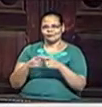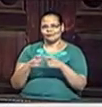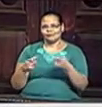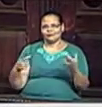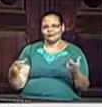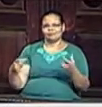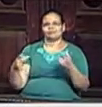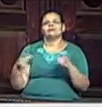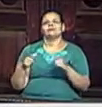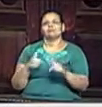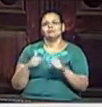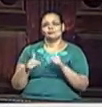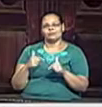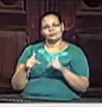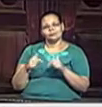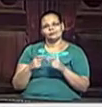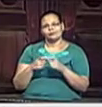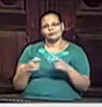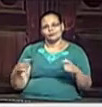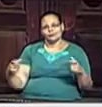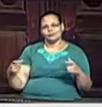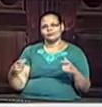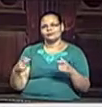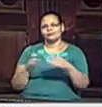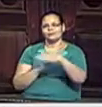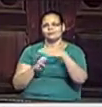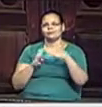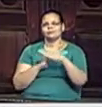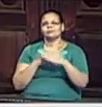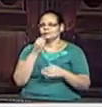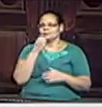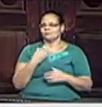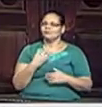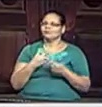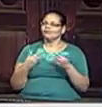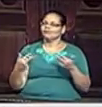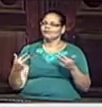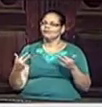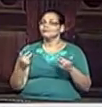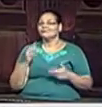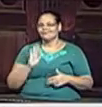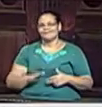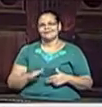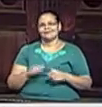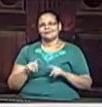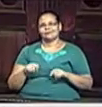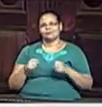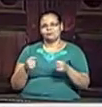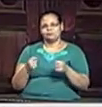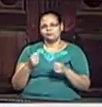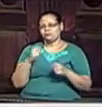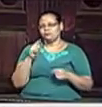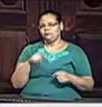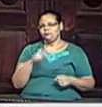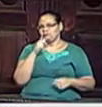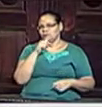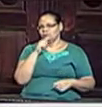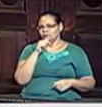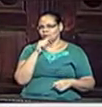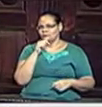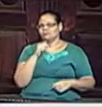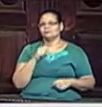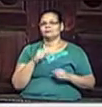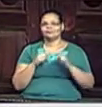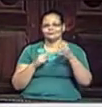seus serviços, prestando um serviço de qualidade, controlando a produção da água, como